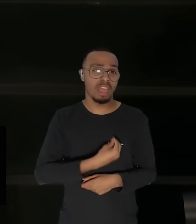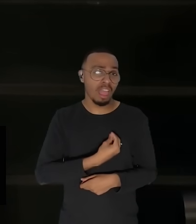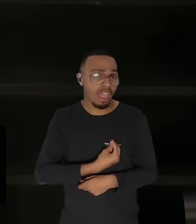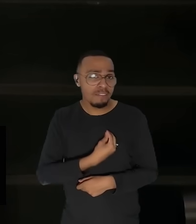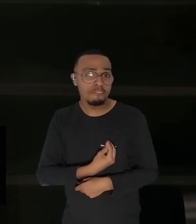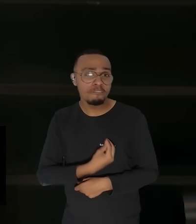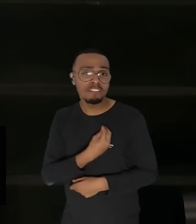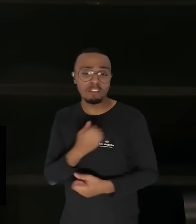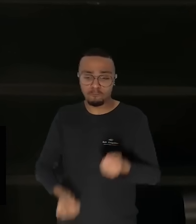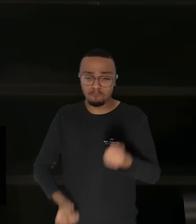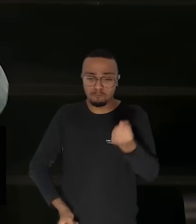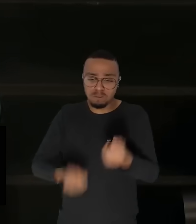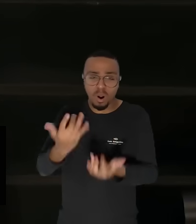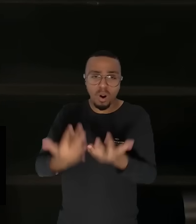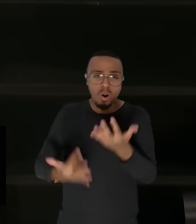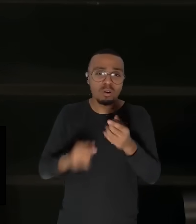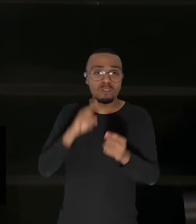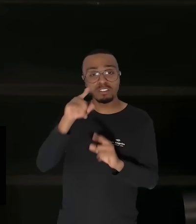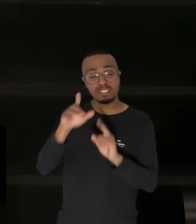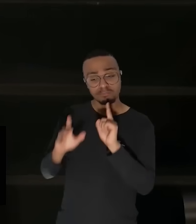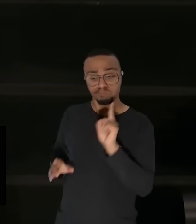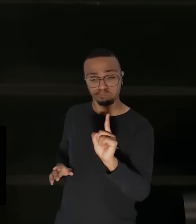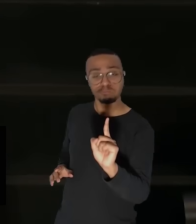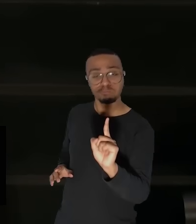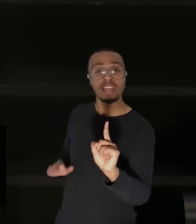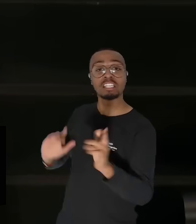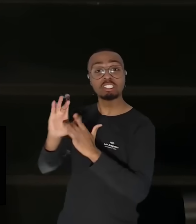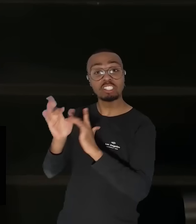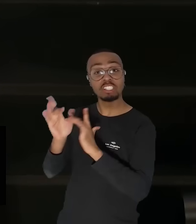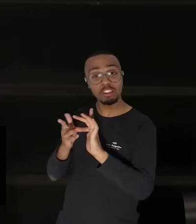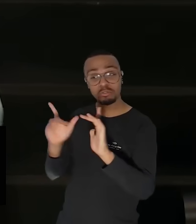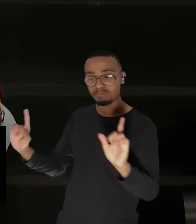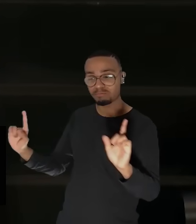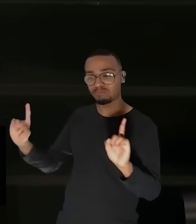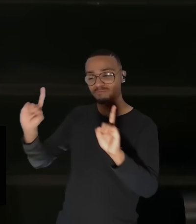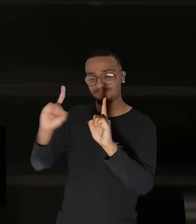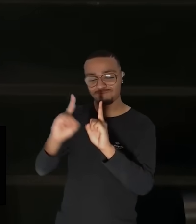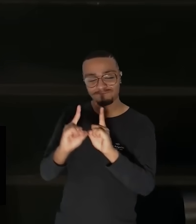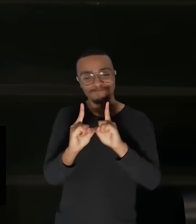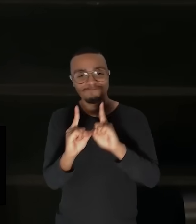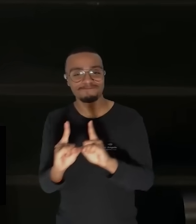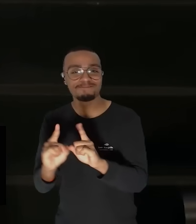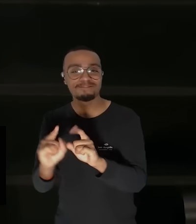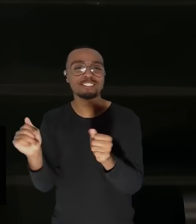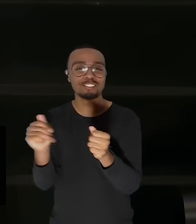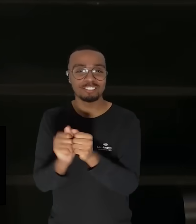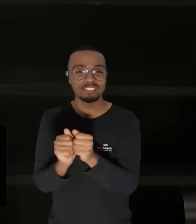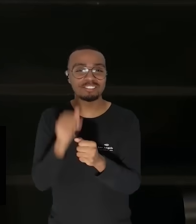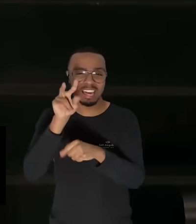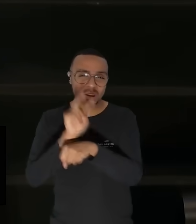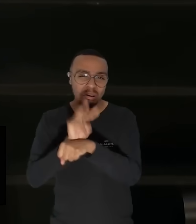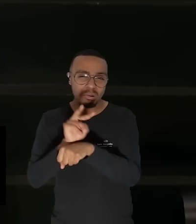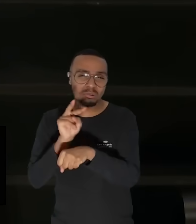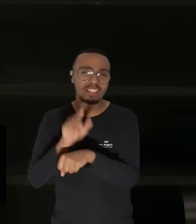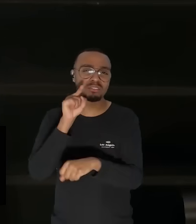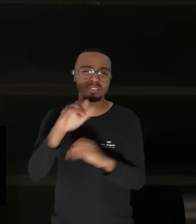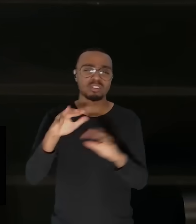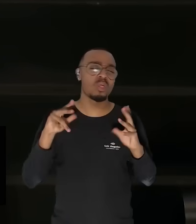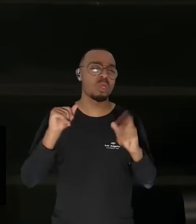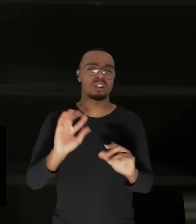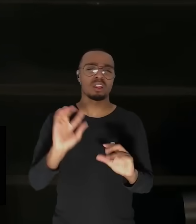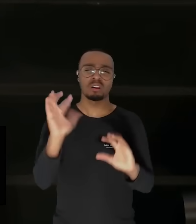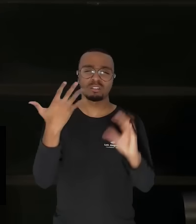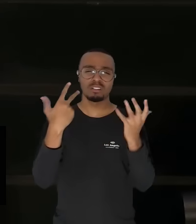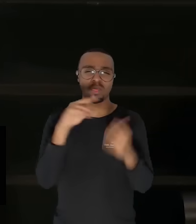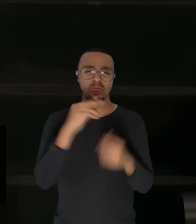fogo, não se queimará. As chamas não o deixarão em brasas.